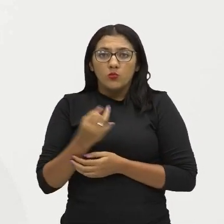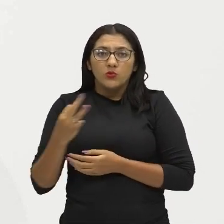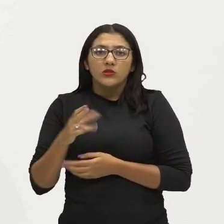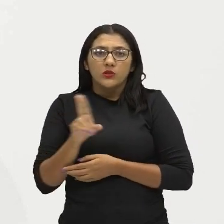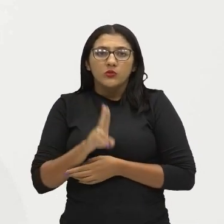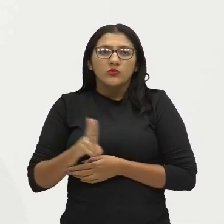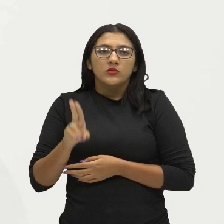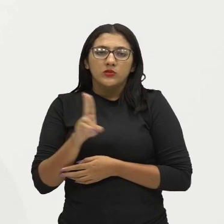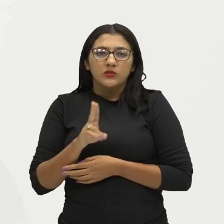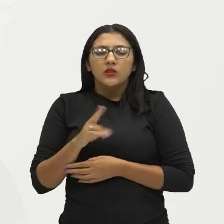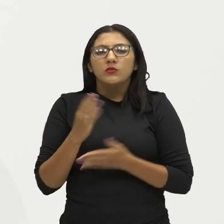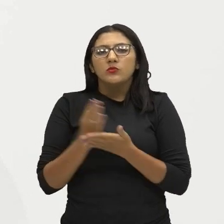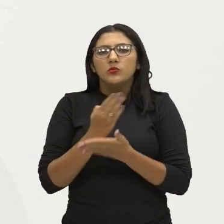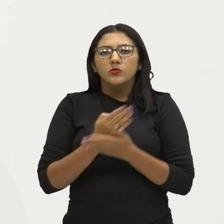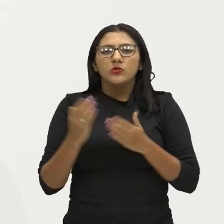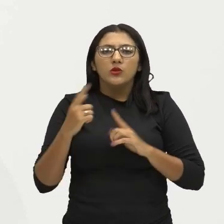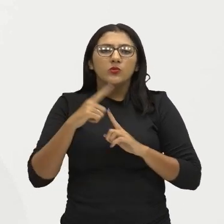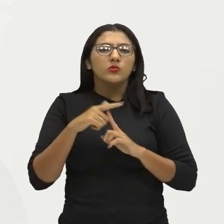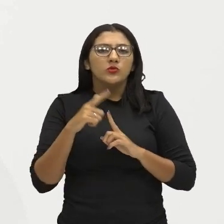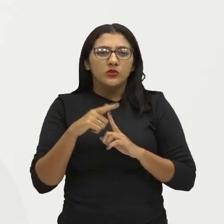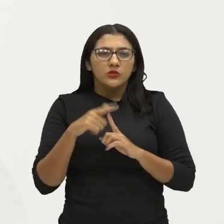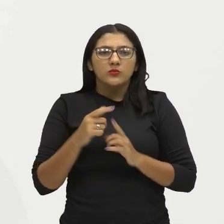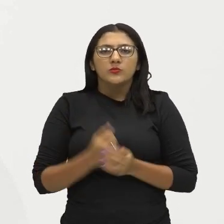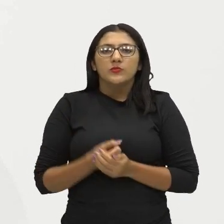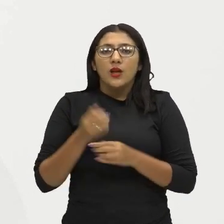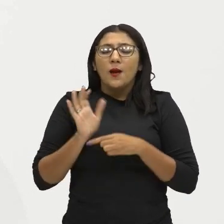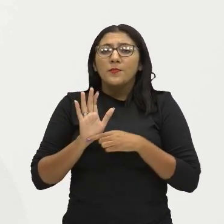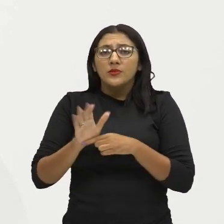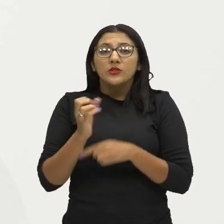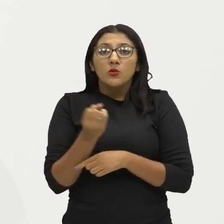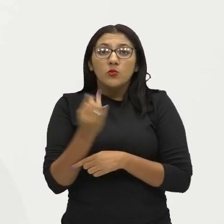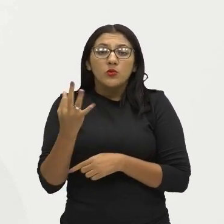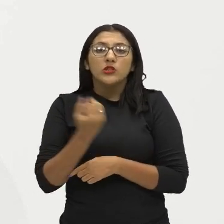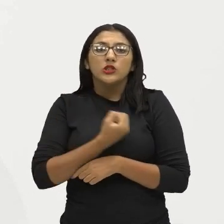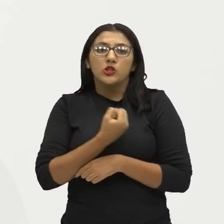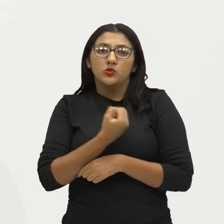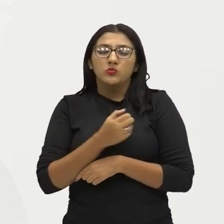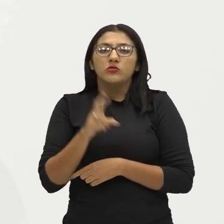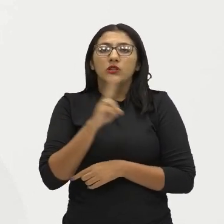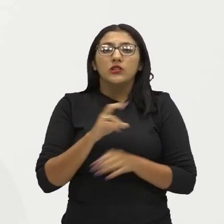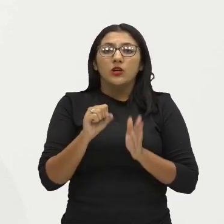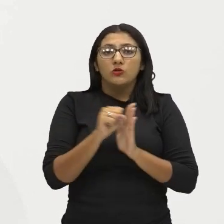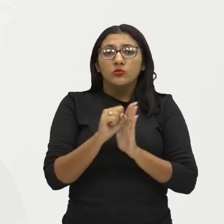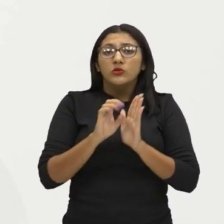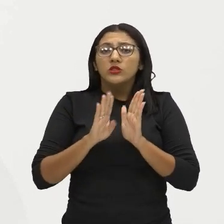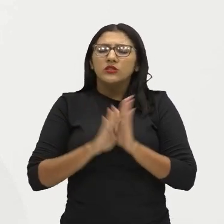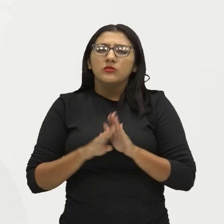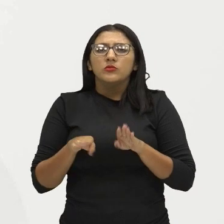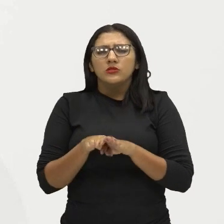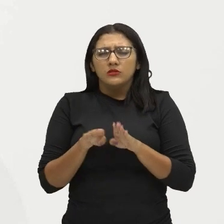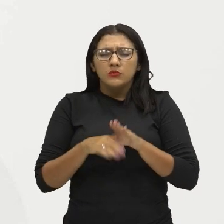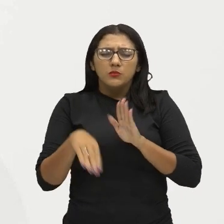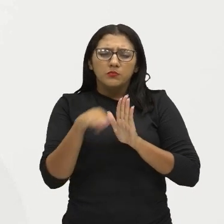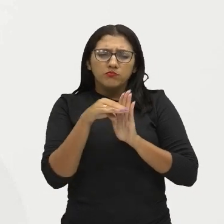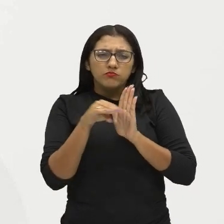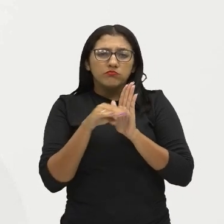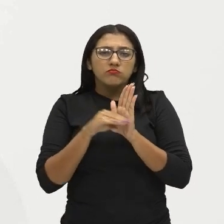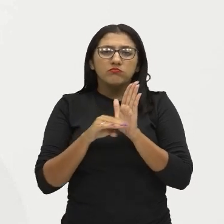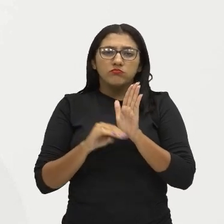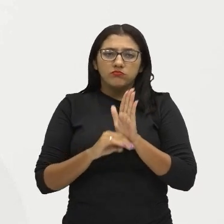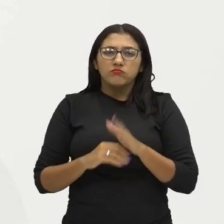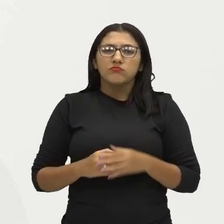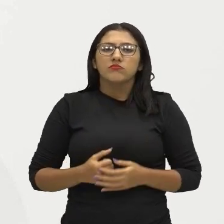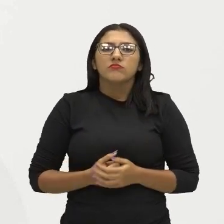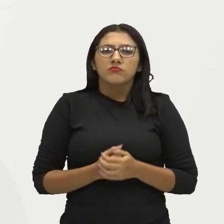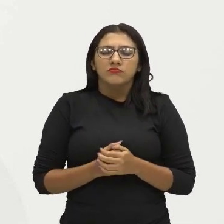a abstração, representando quantidades por meio de símbolos e regras. Portanto,